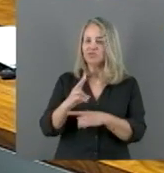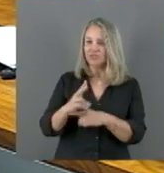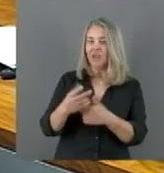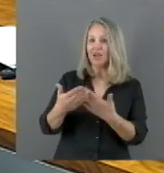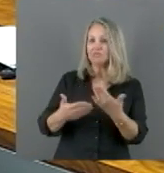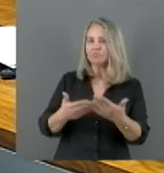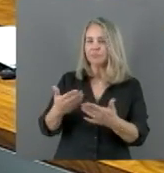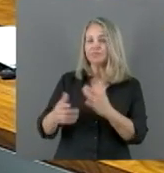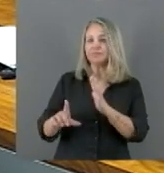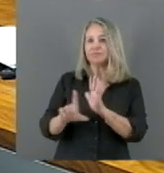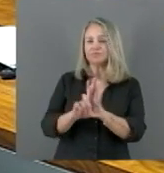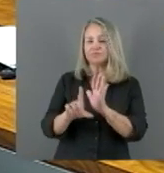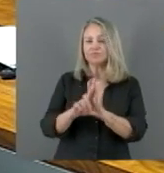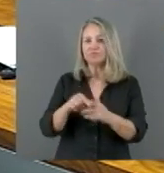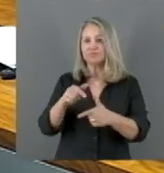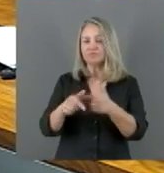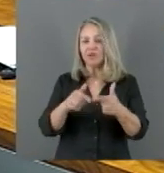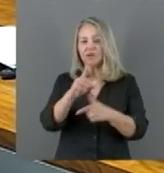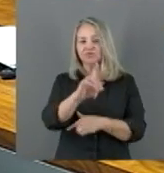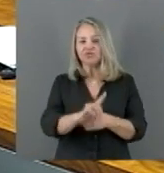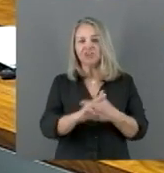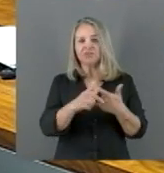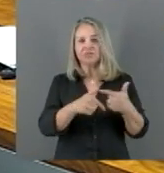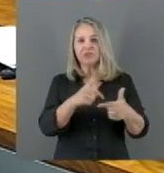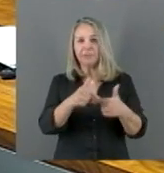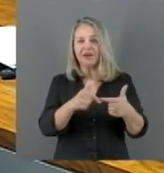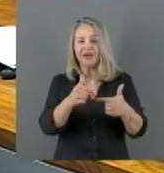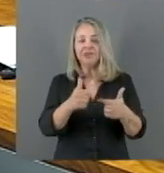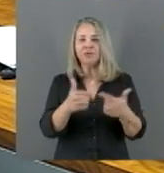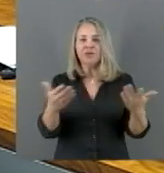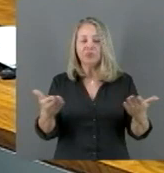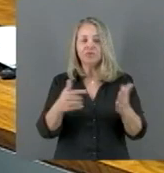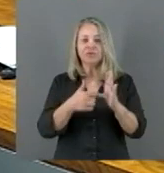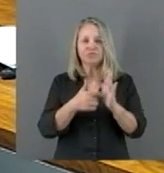social, motivo pelo qual a disciplina da presente